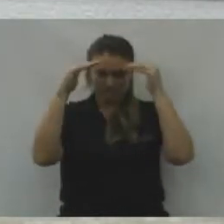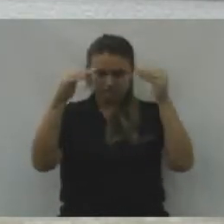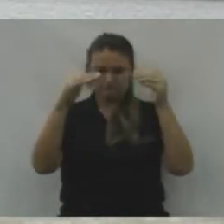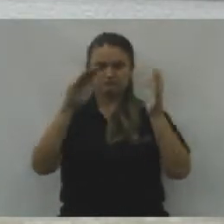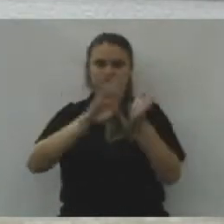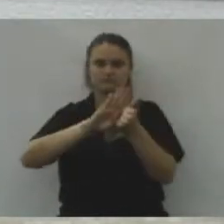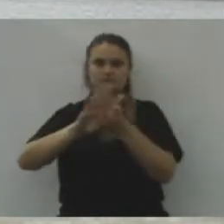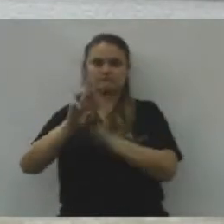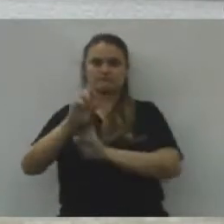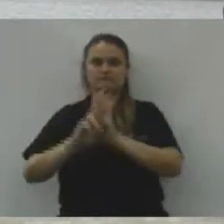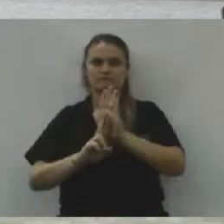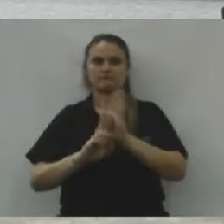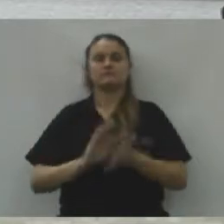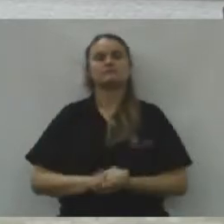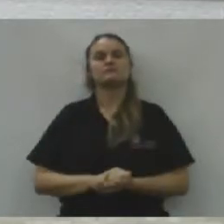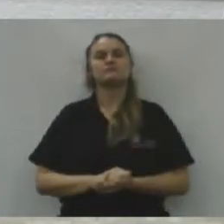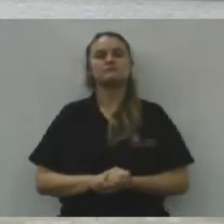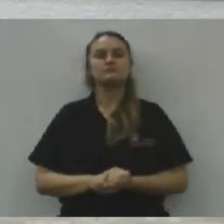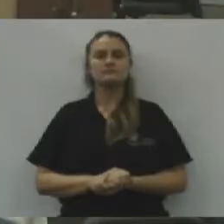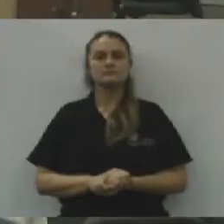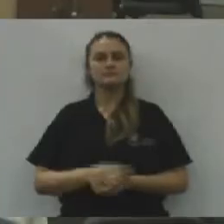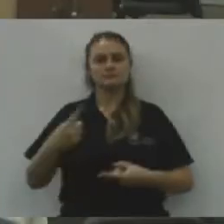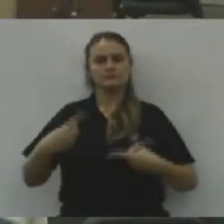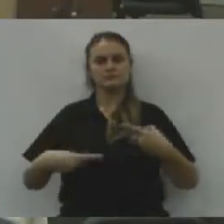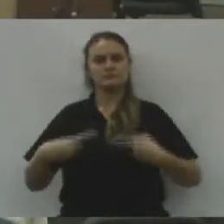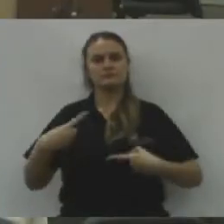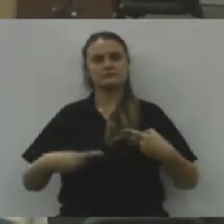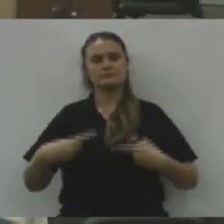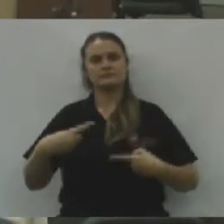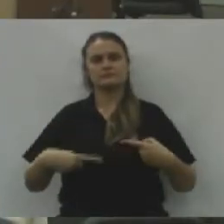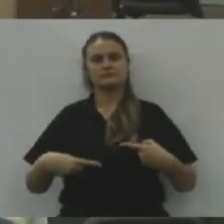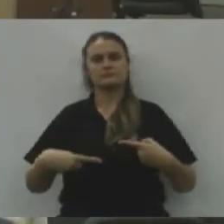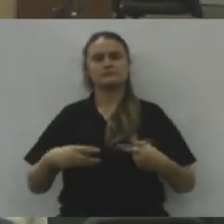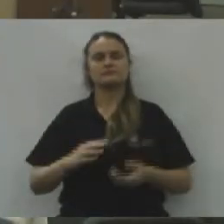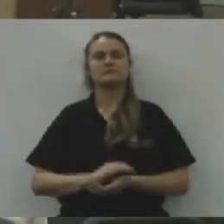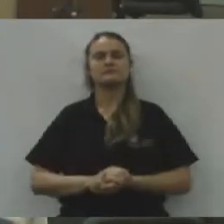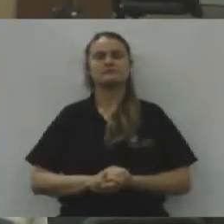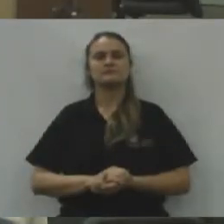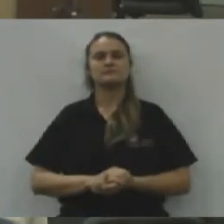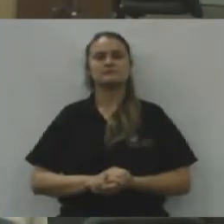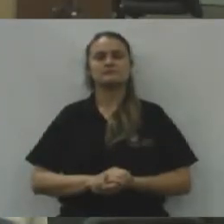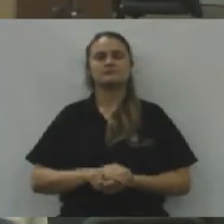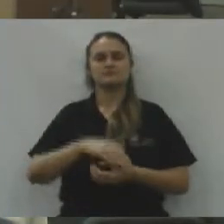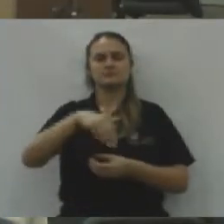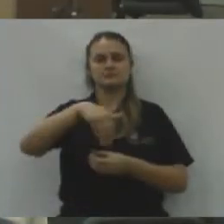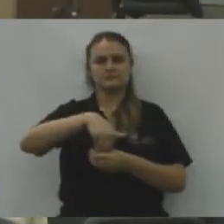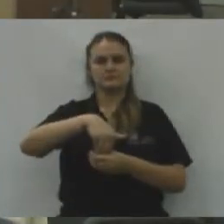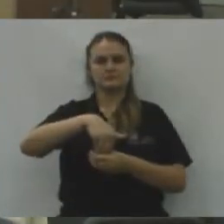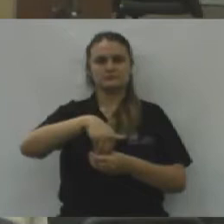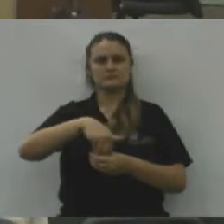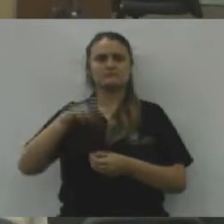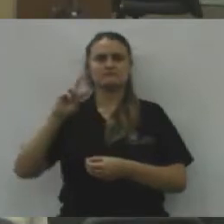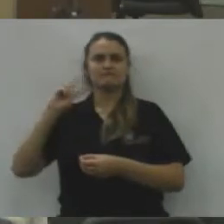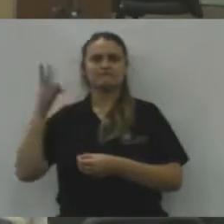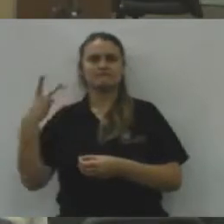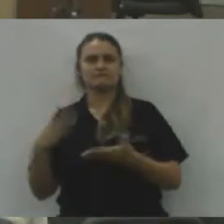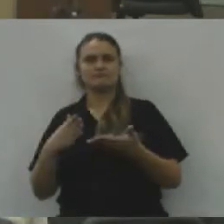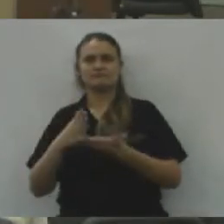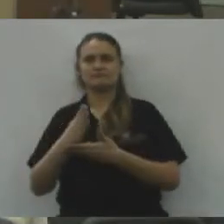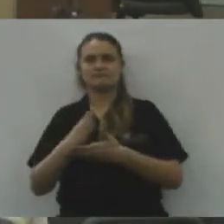dispensa da redação final. É o parecer. Em discussão, Em votação, senhores vereadores